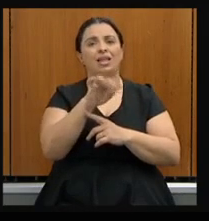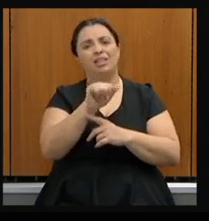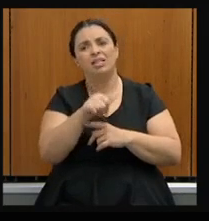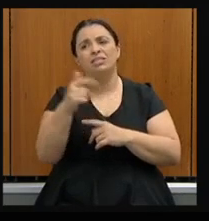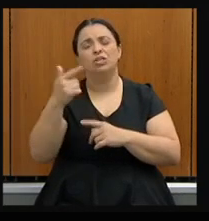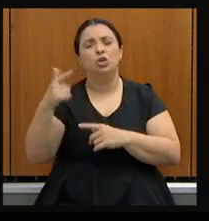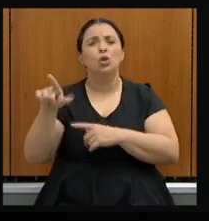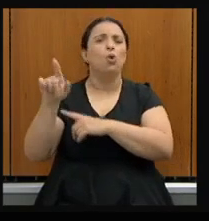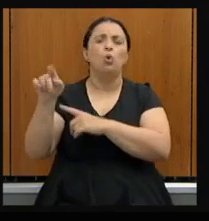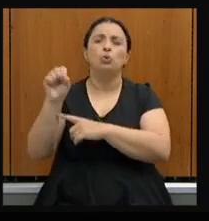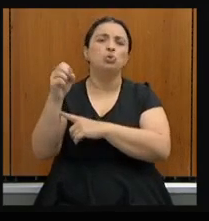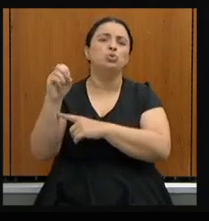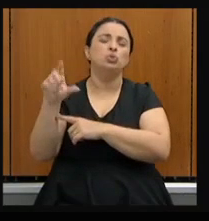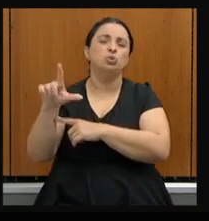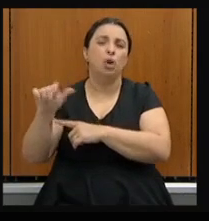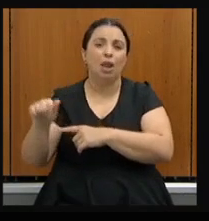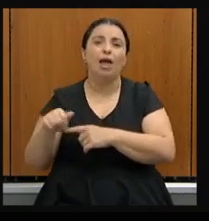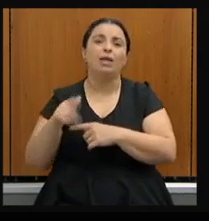aberto aí a licitação.